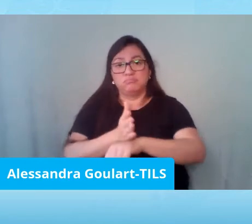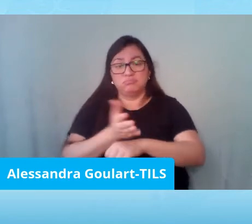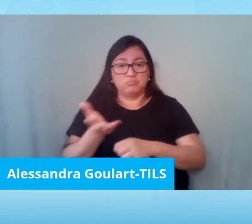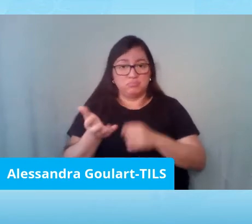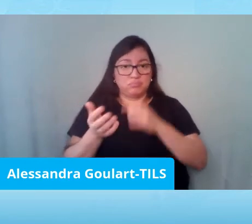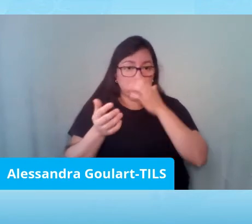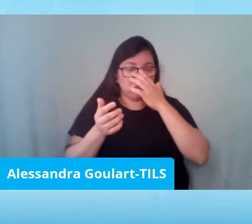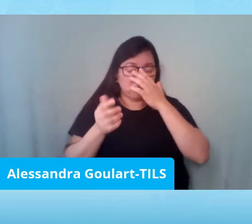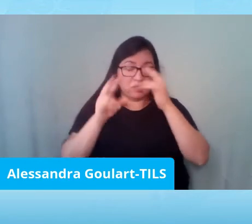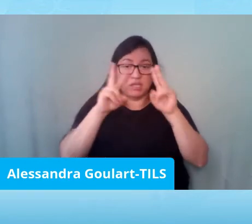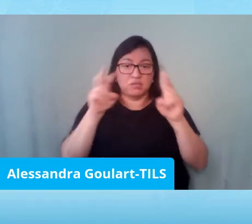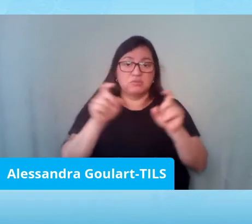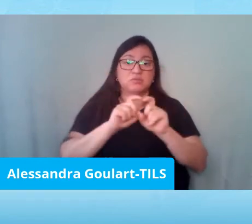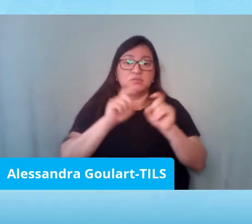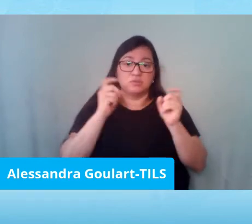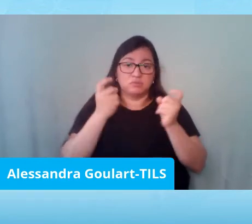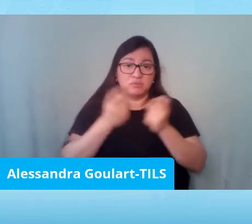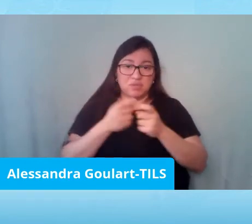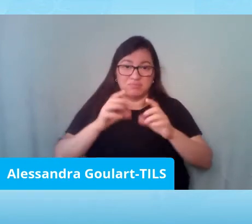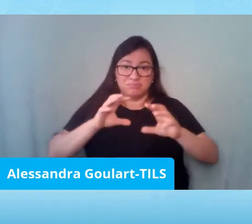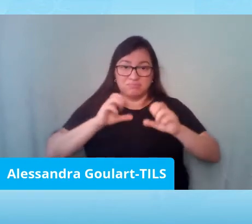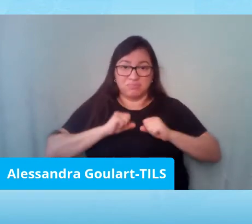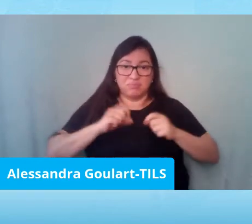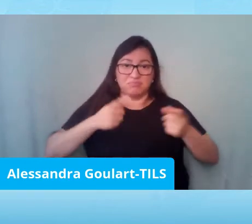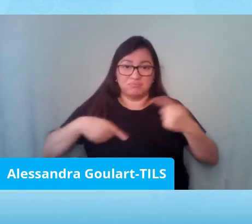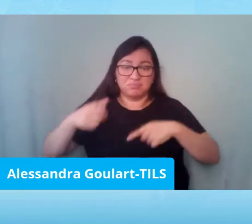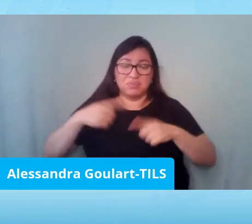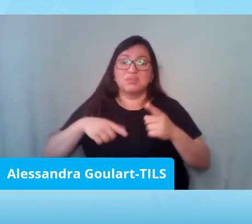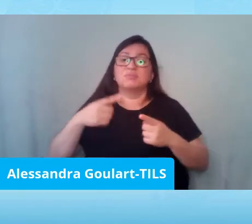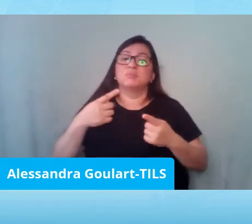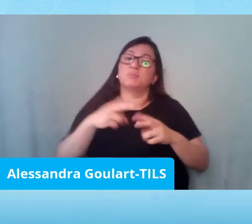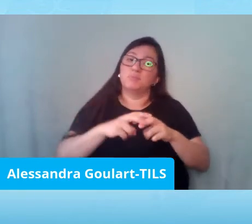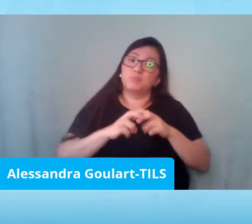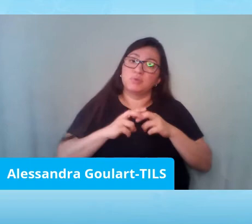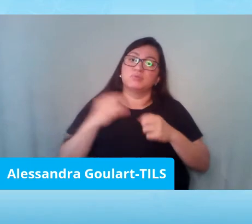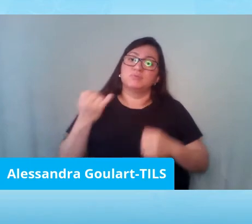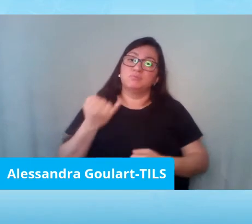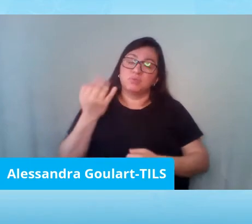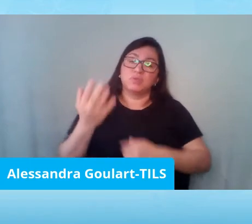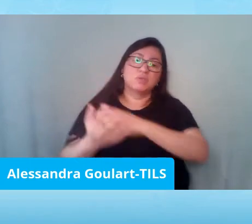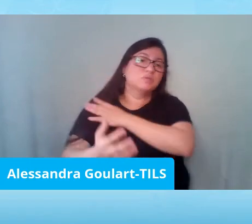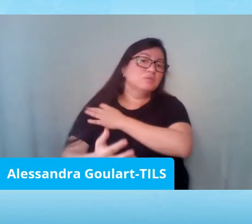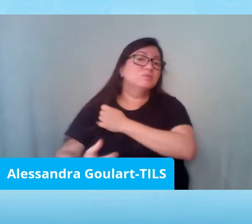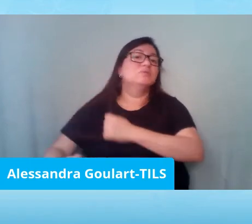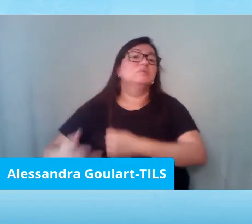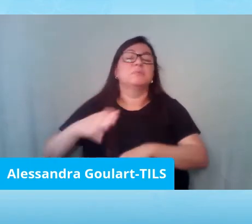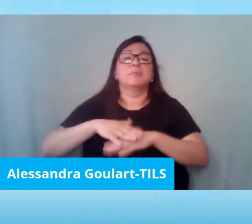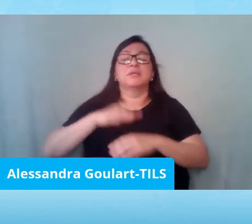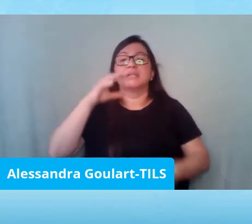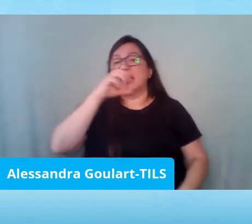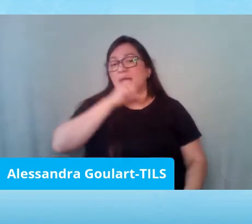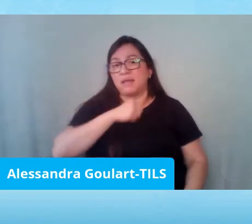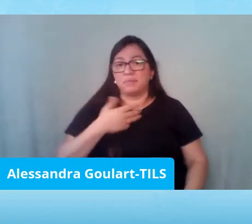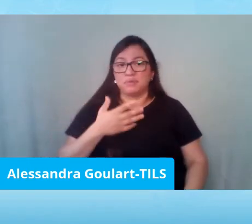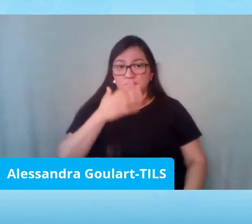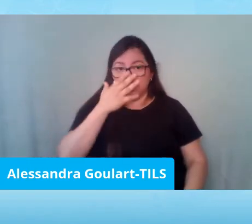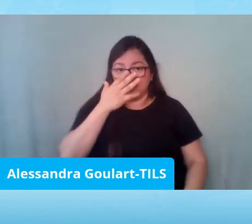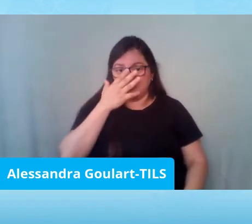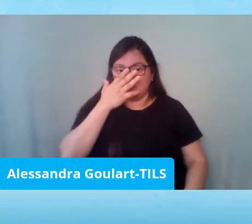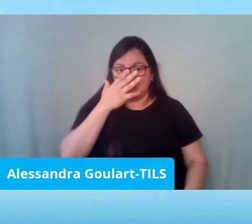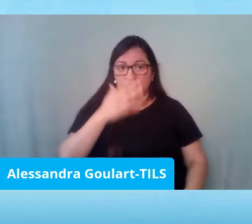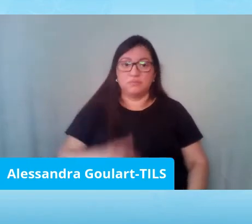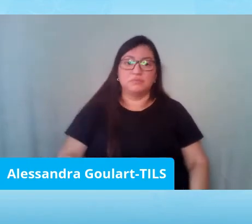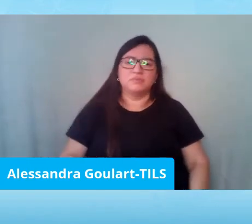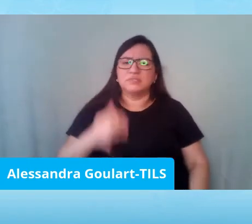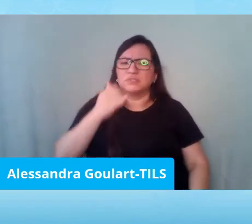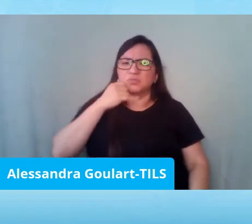doenças, dessas infecções sexualmente transmissíveis. Esse teste rápido me ajuda nessa vinculação mais rapidamente. Tá passando acho que um avião, gente,